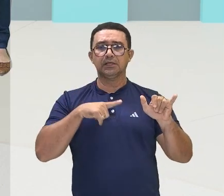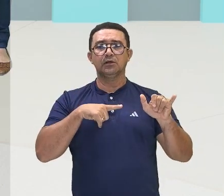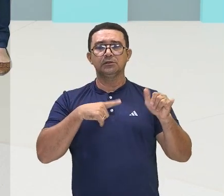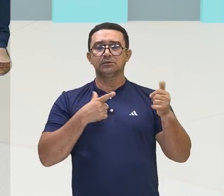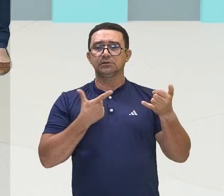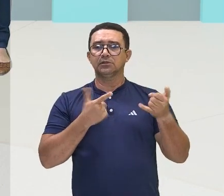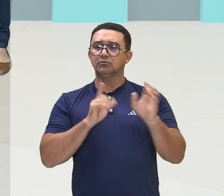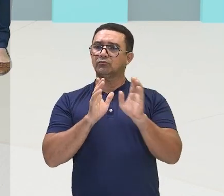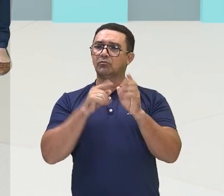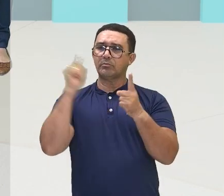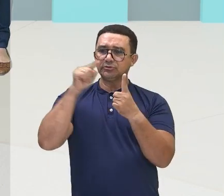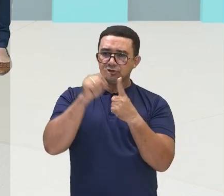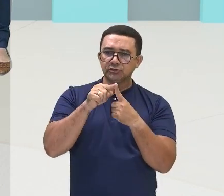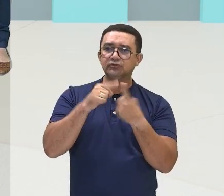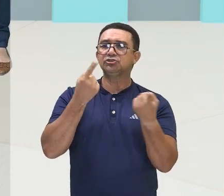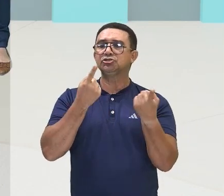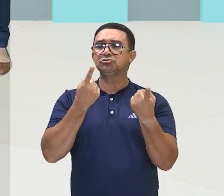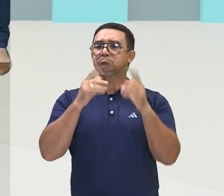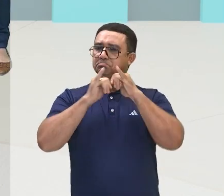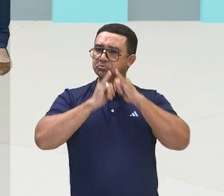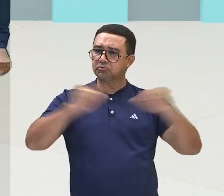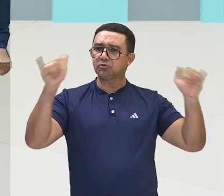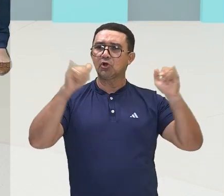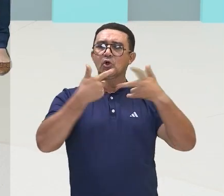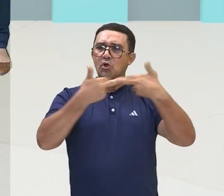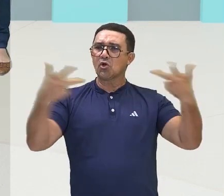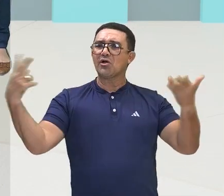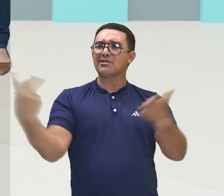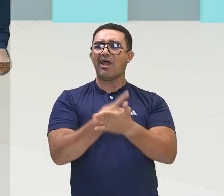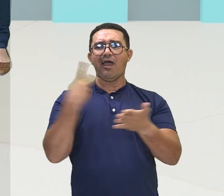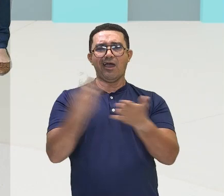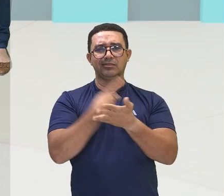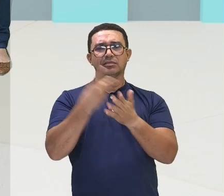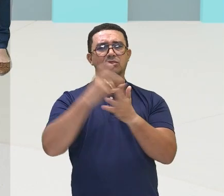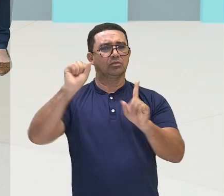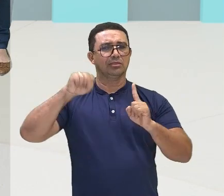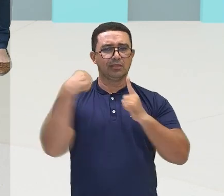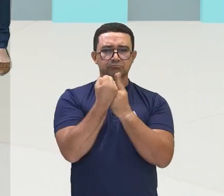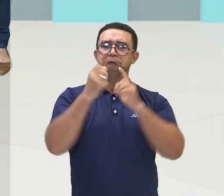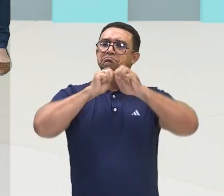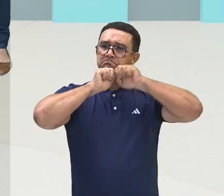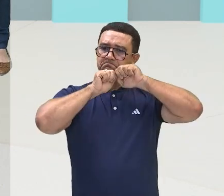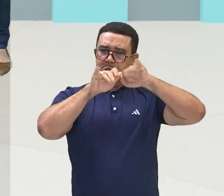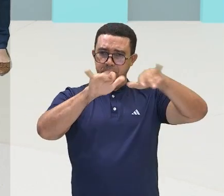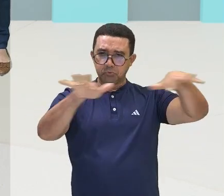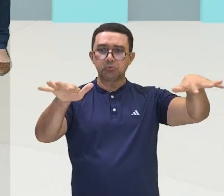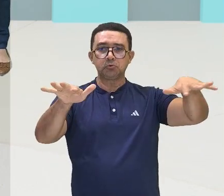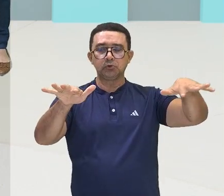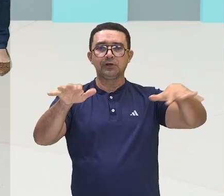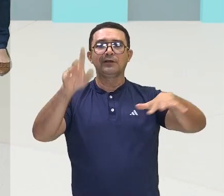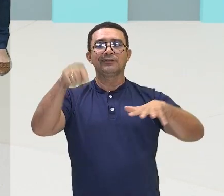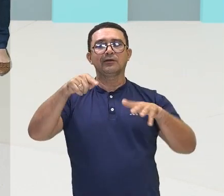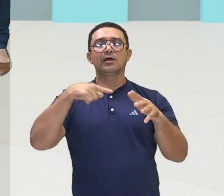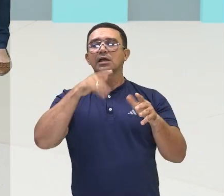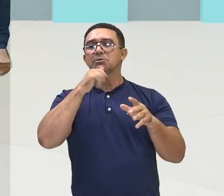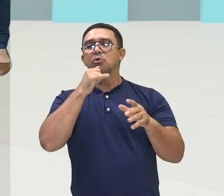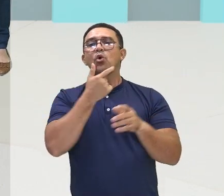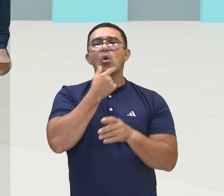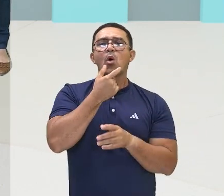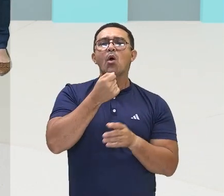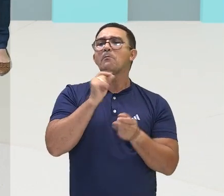essa denúncia social. Eu não vou só descrever o que o homem faz, mas o que o homem faz e o que a consequência, né, pode